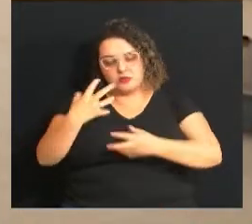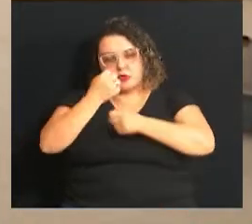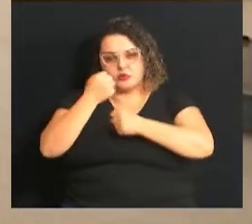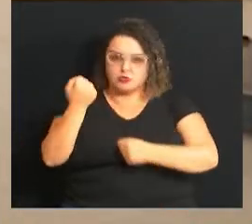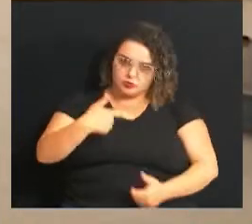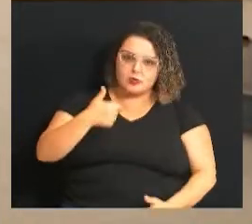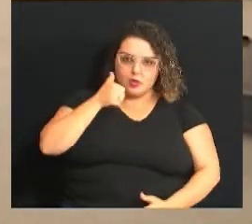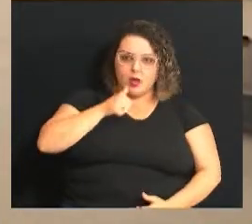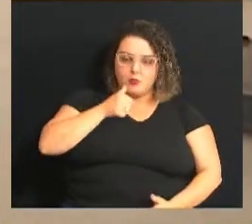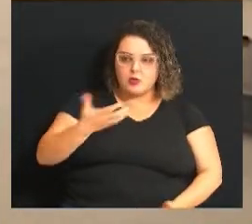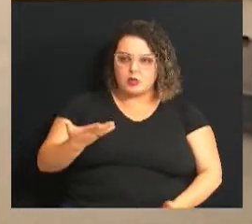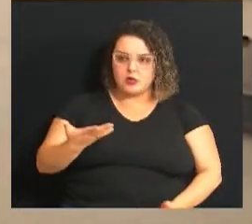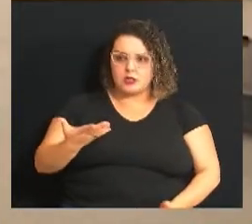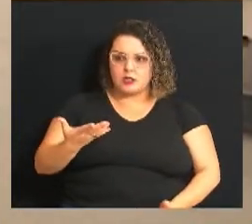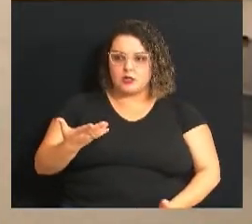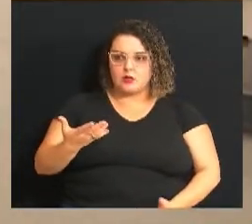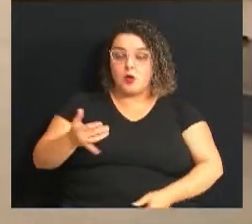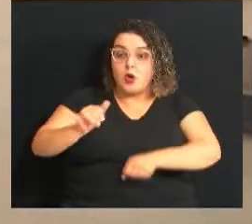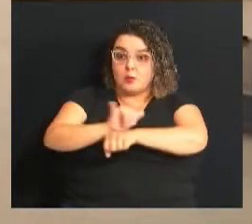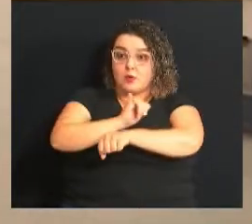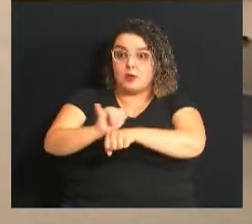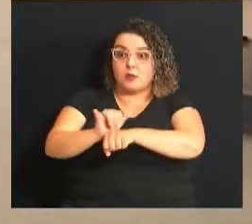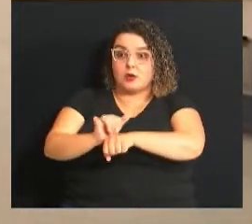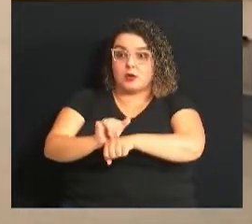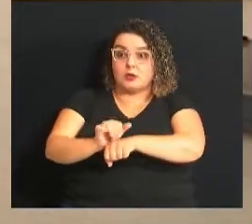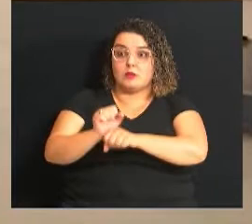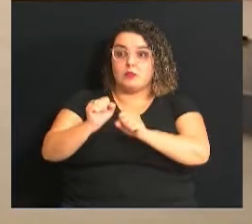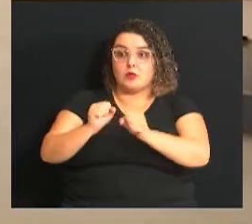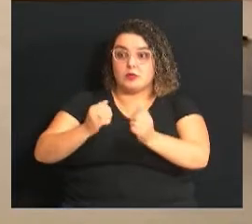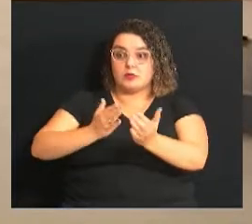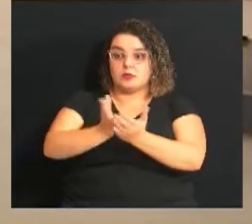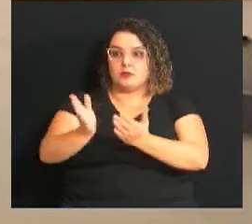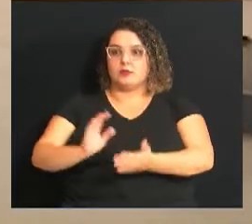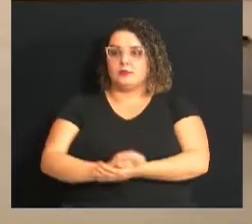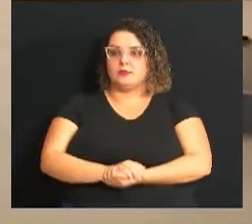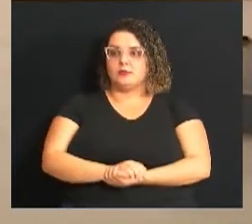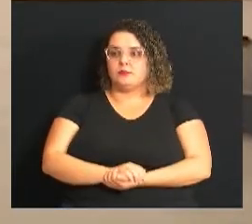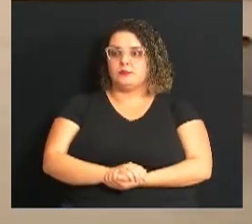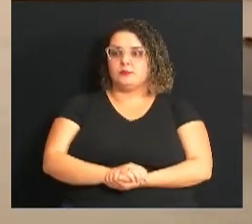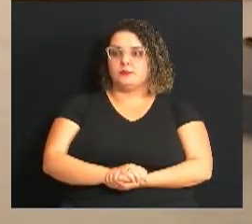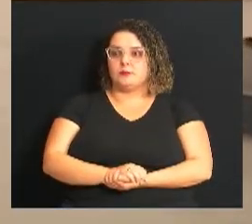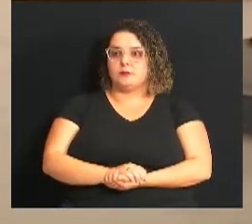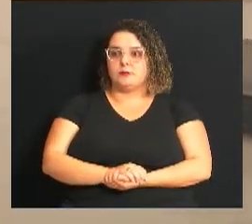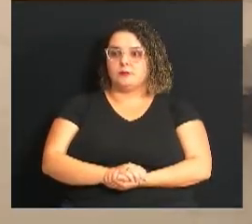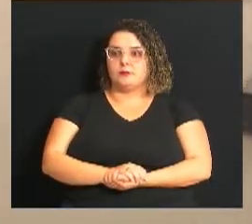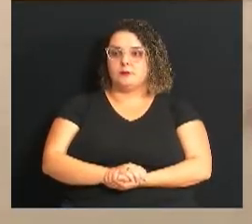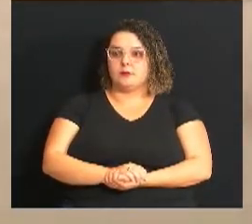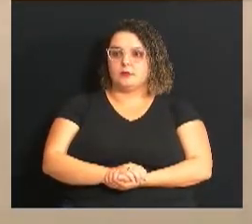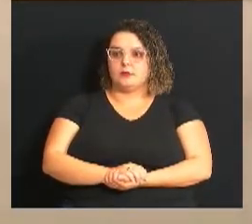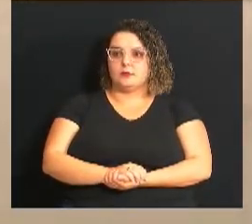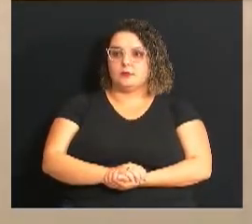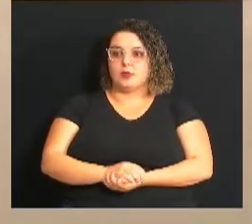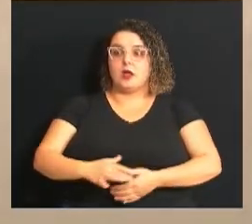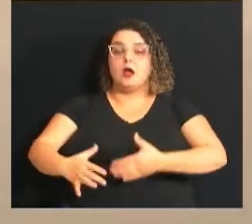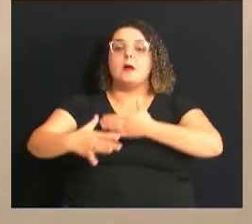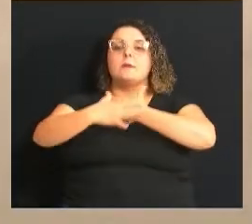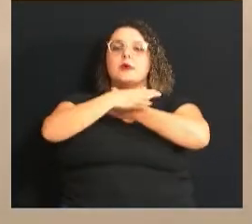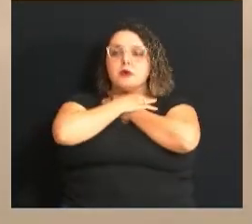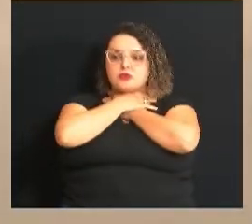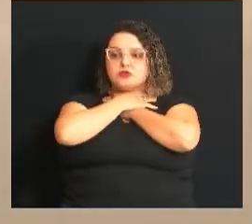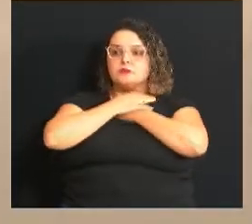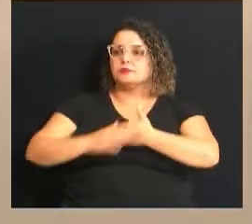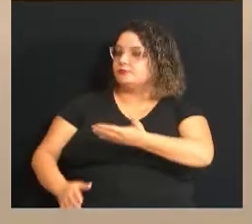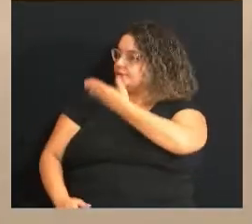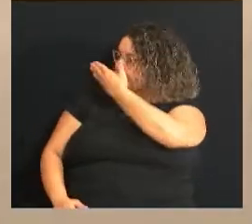uma saída que pode escapar desse estrangulamento. Então vem aqui, Marilza. A gente está apertando aqui, ao invés dela